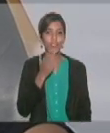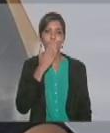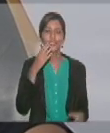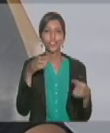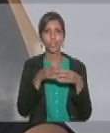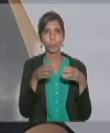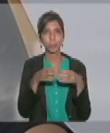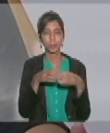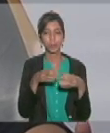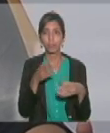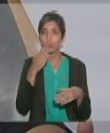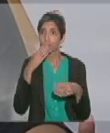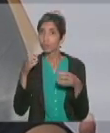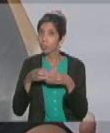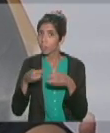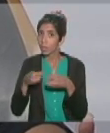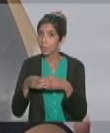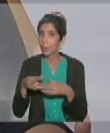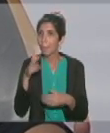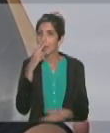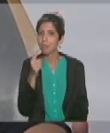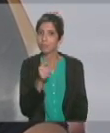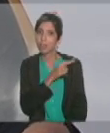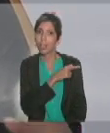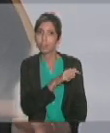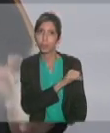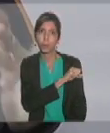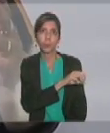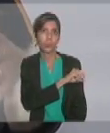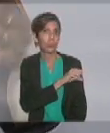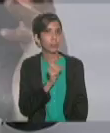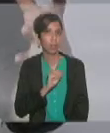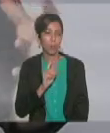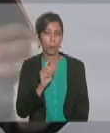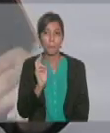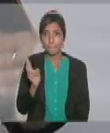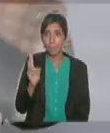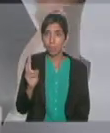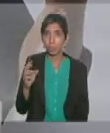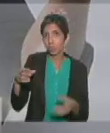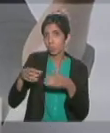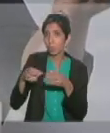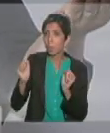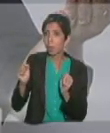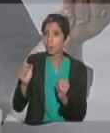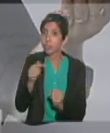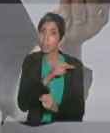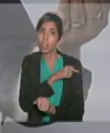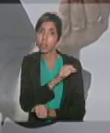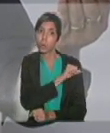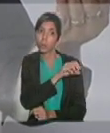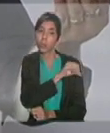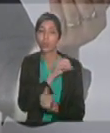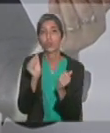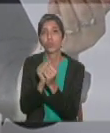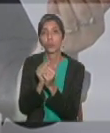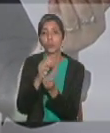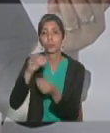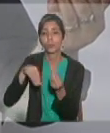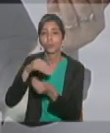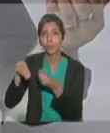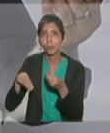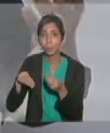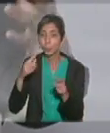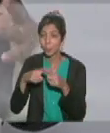em times. E esses times, eles não são seriados. Então, o mesmo time pode ter alunos do 7º, do 8º e do 9º